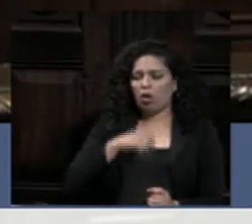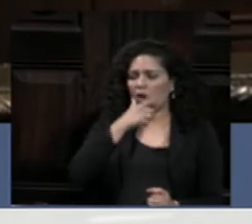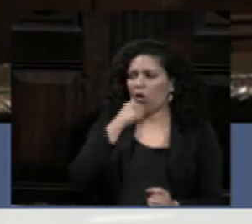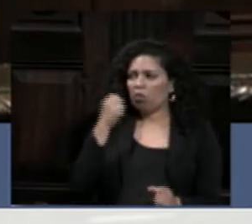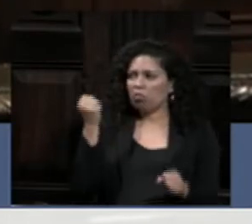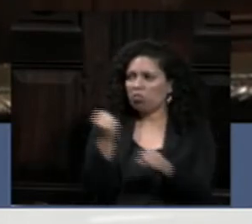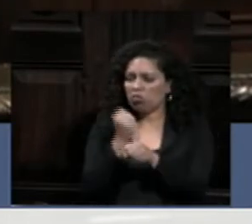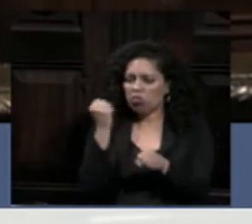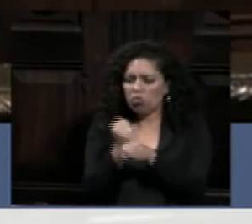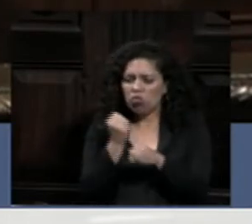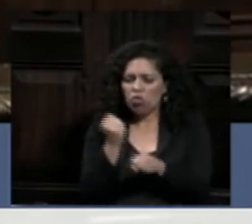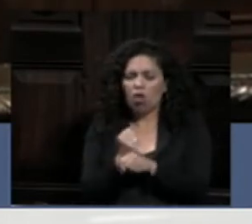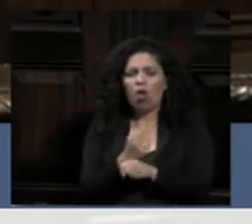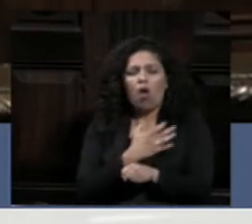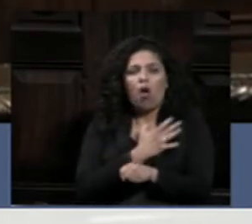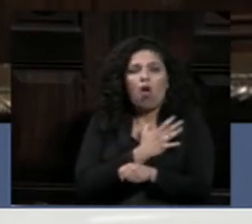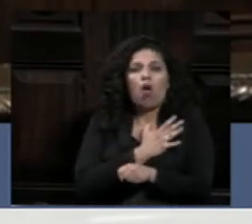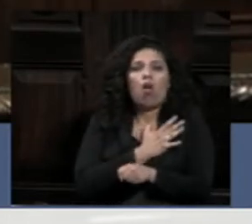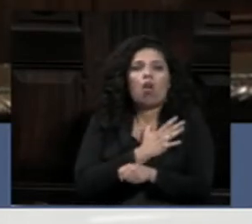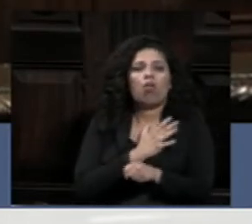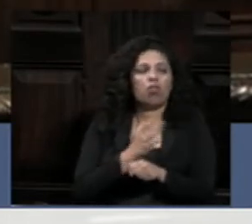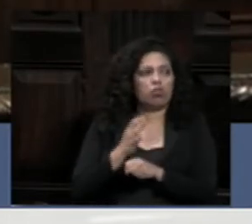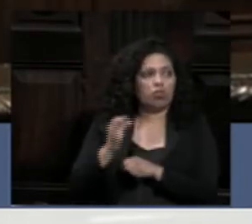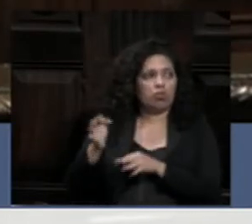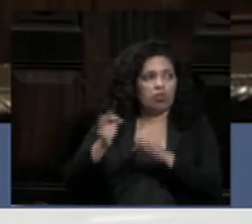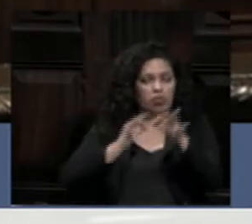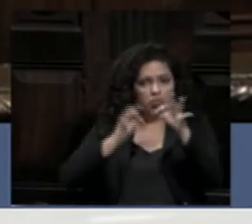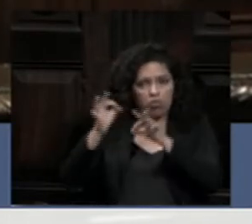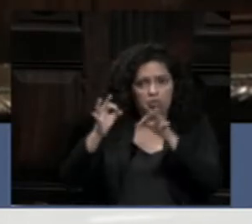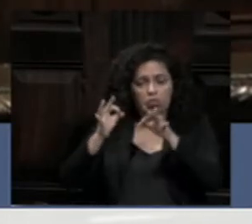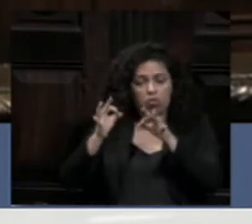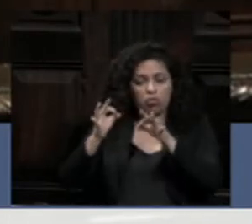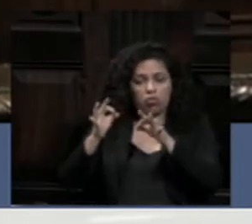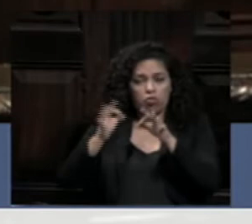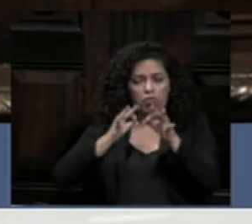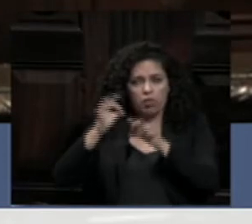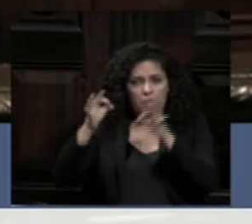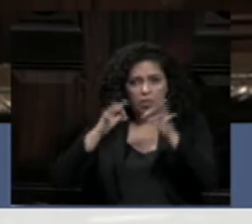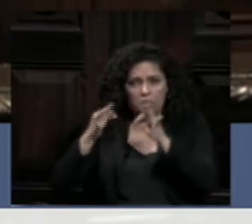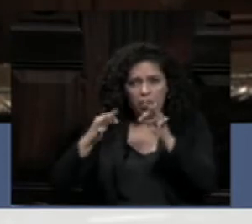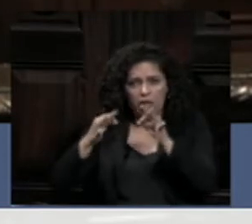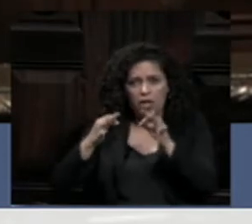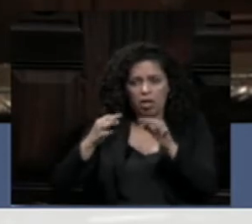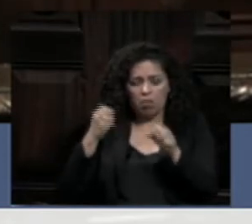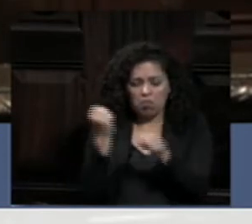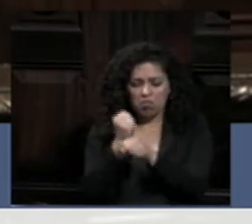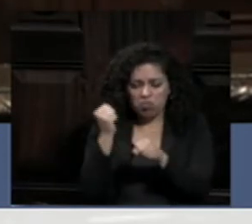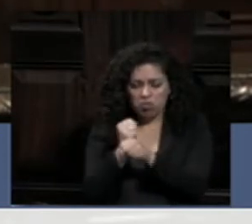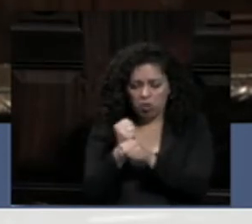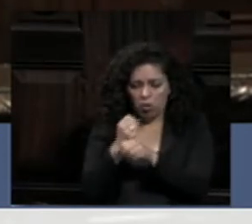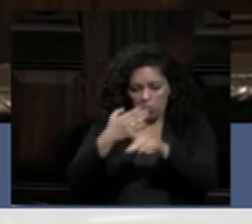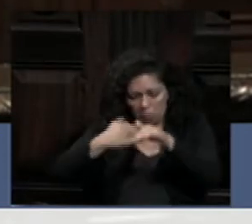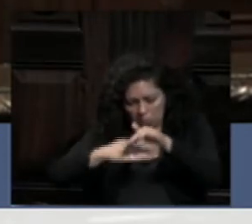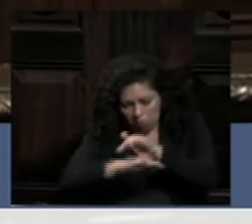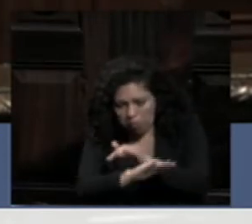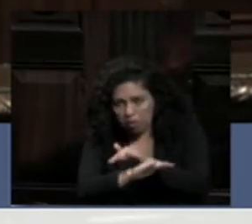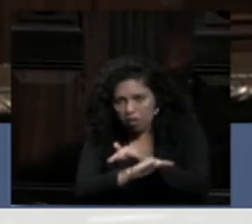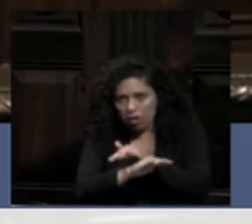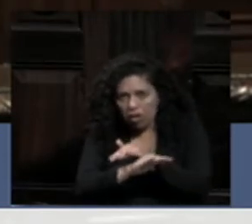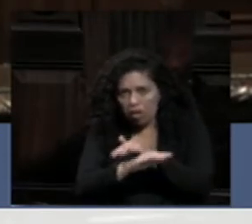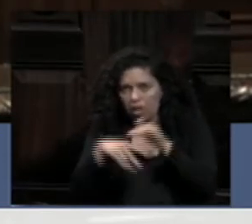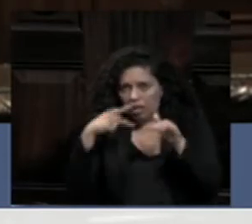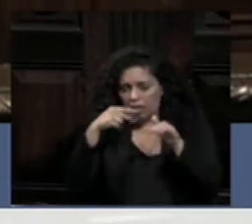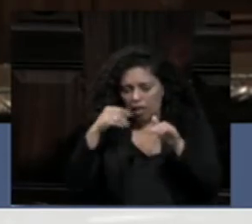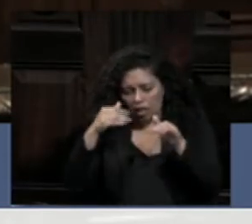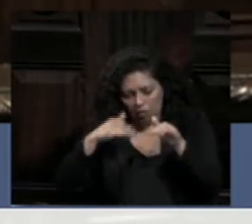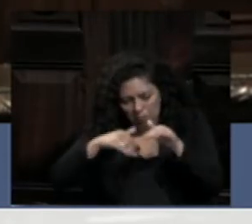da terra, né? E o prefeito Aguinaldinho teve essa coragem, mas mais do que essa coragem, a obra que está debaixo da terra não